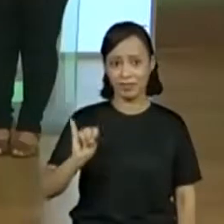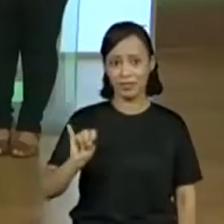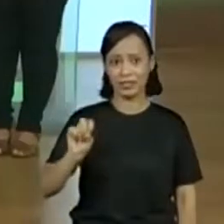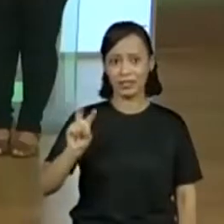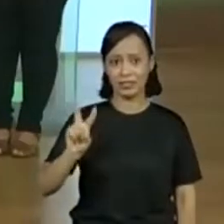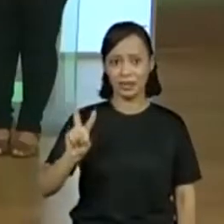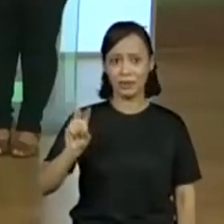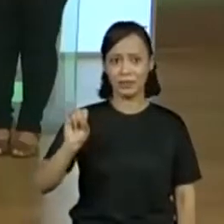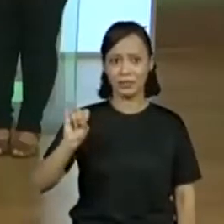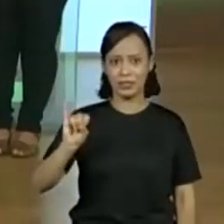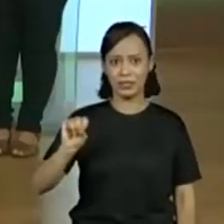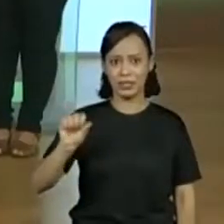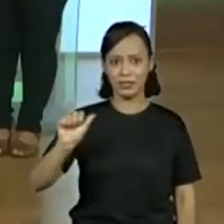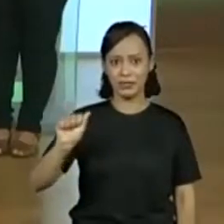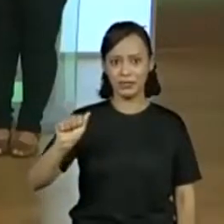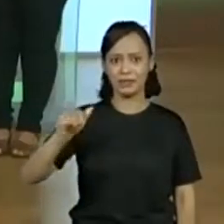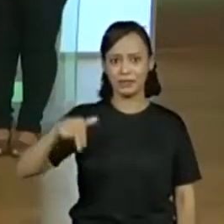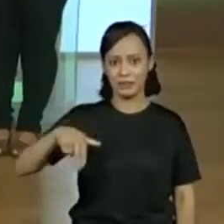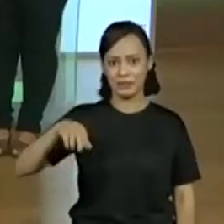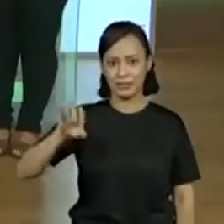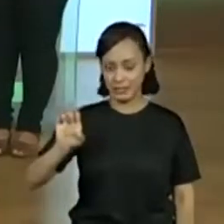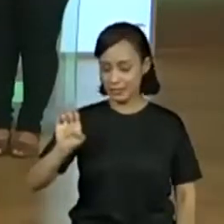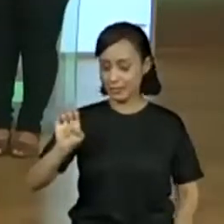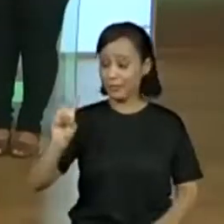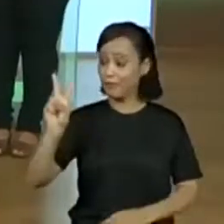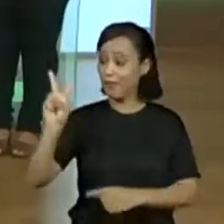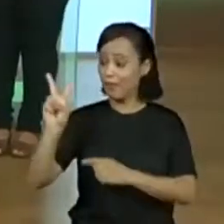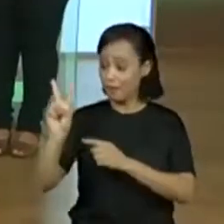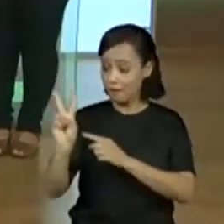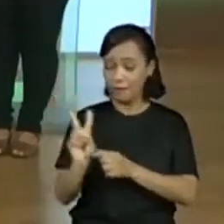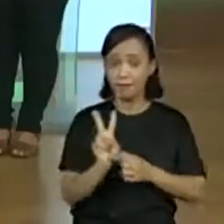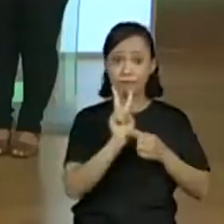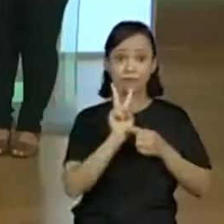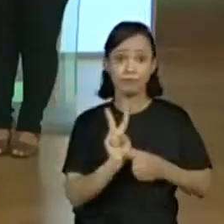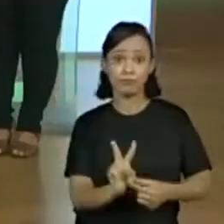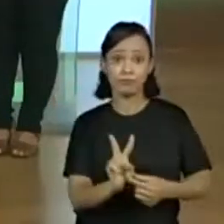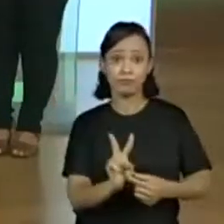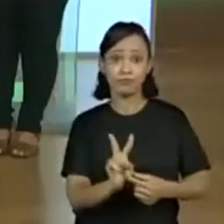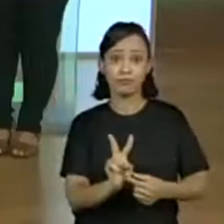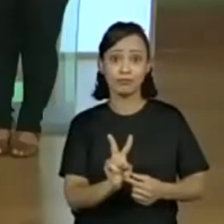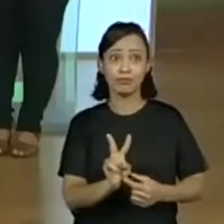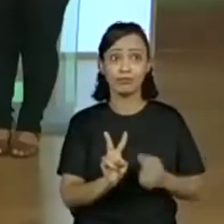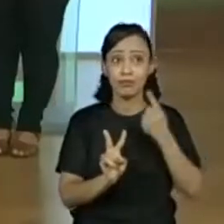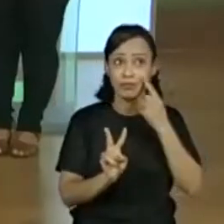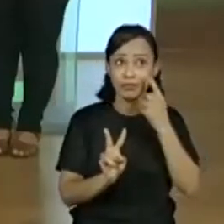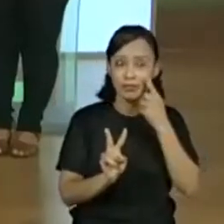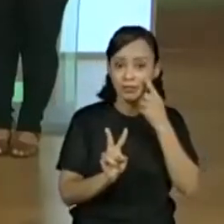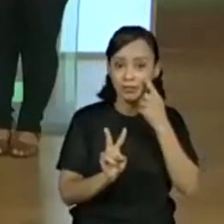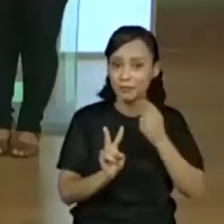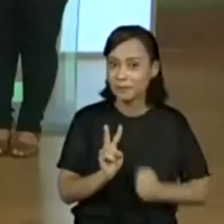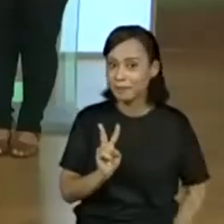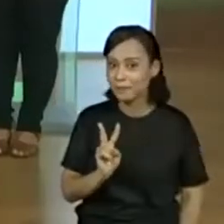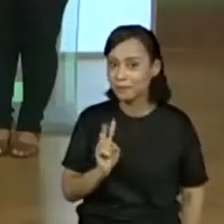o vídeo nada Vilani e para ajudar tem dois vezes né dois vive Olá ó